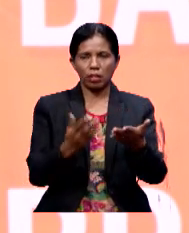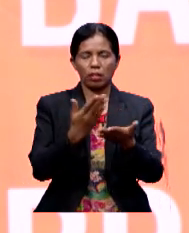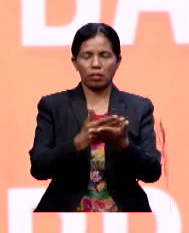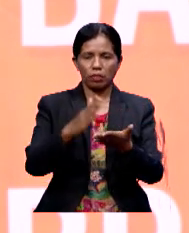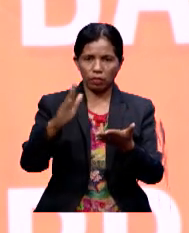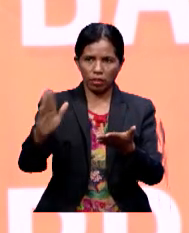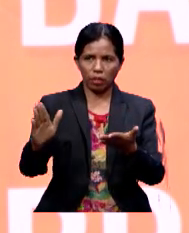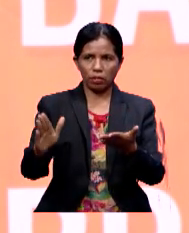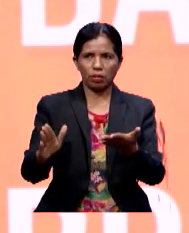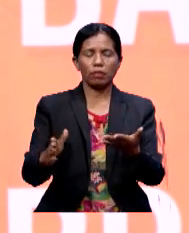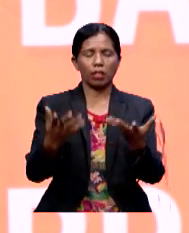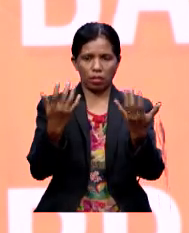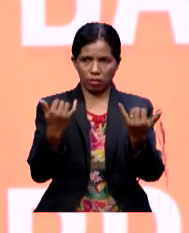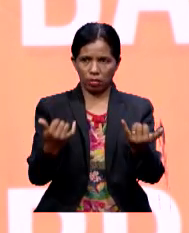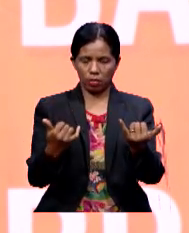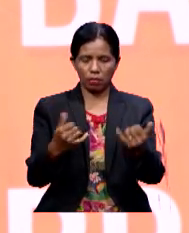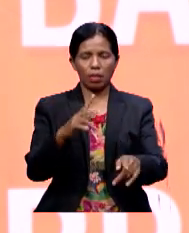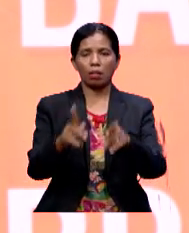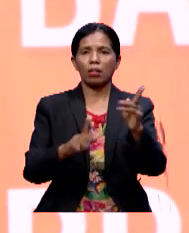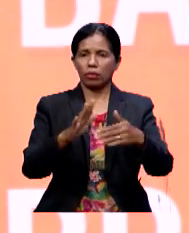saída Macfarre da honra à comunidade.